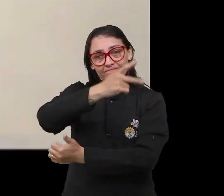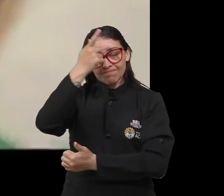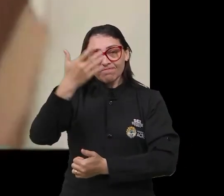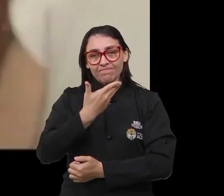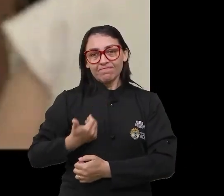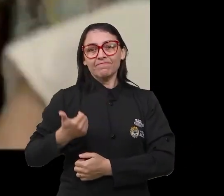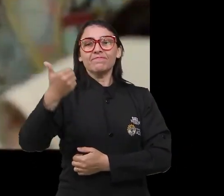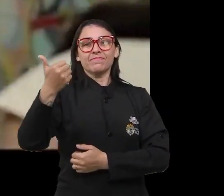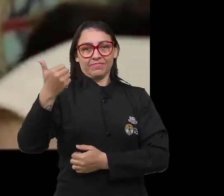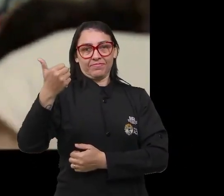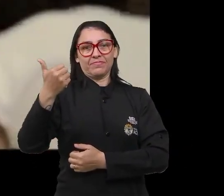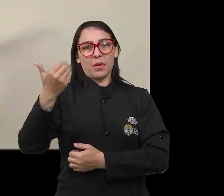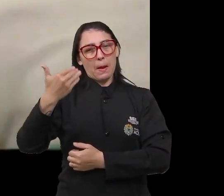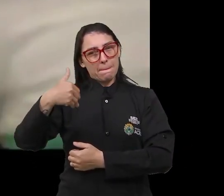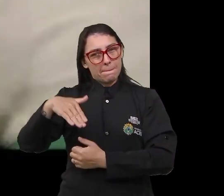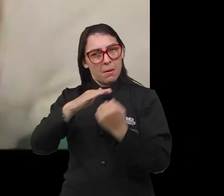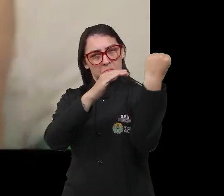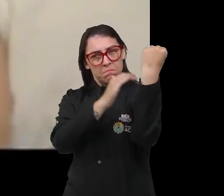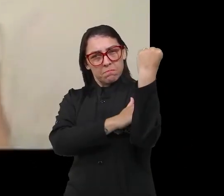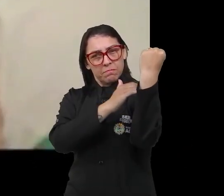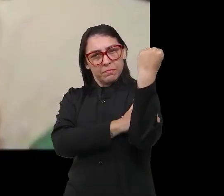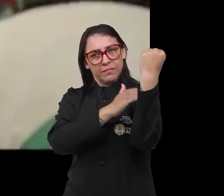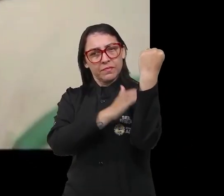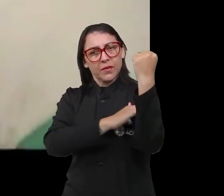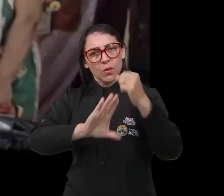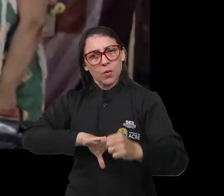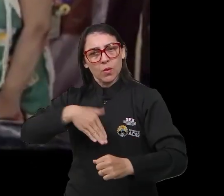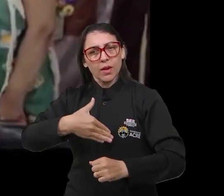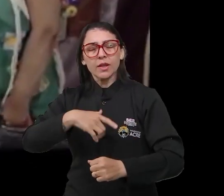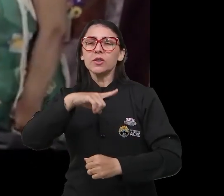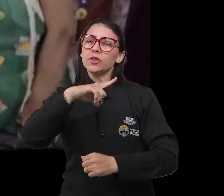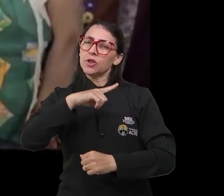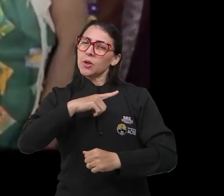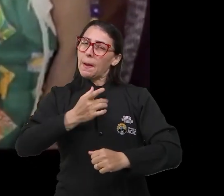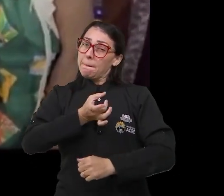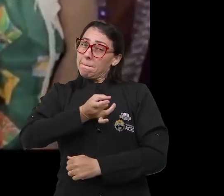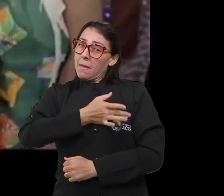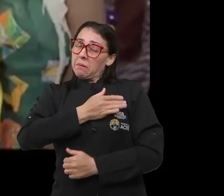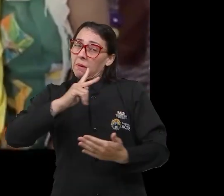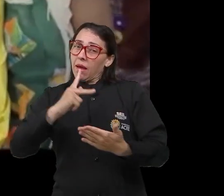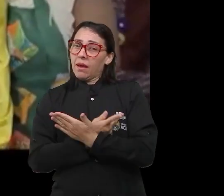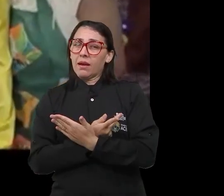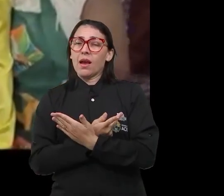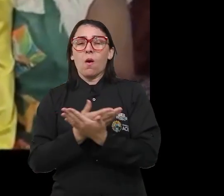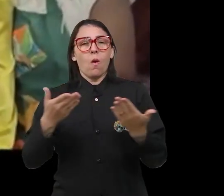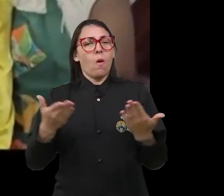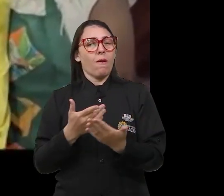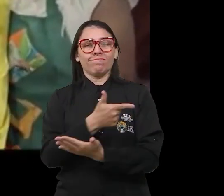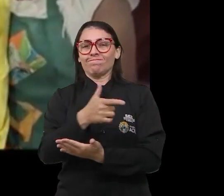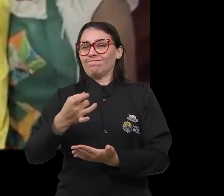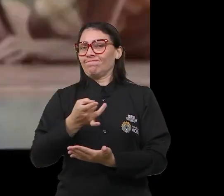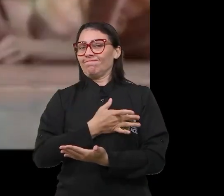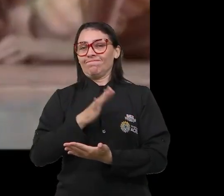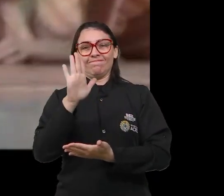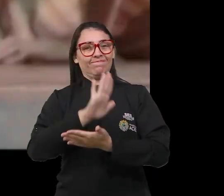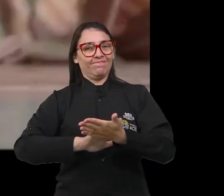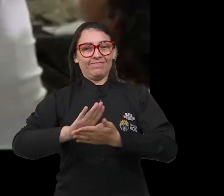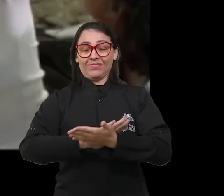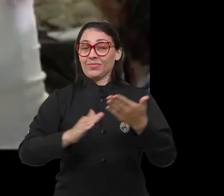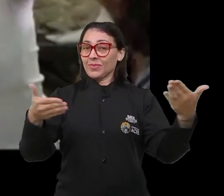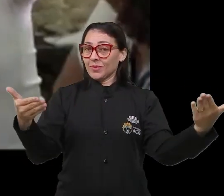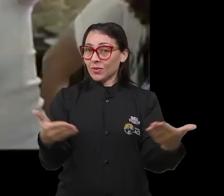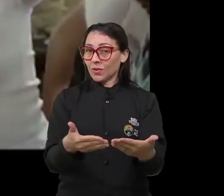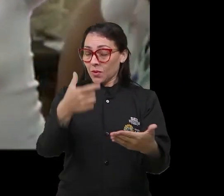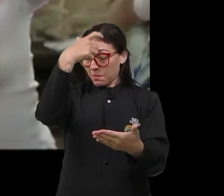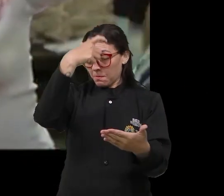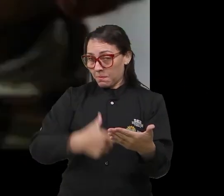pessoa mais forte, mais corajosa, porque eu tinha muito medo de errar. Hoje eu não tenho mais medo de errar. Hoje sou